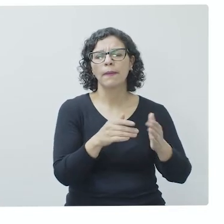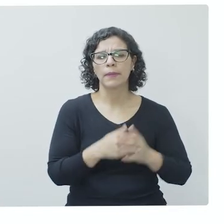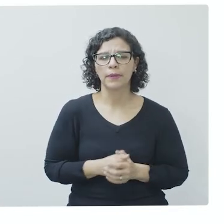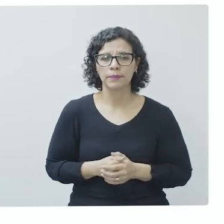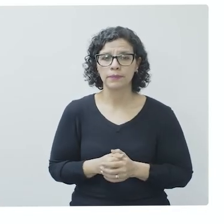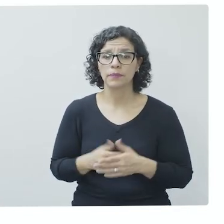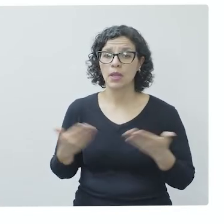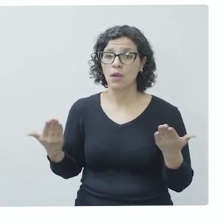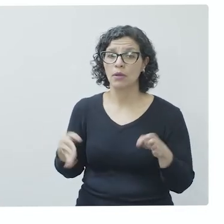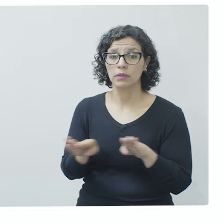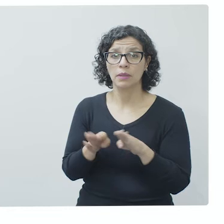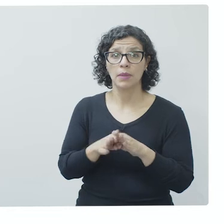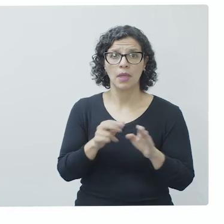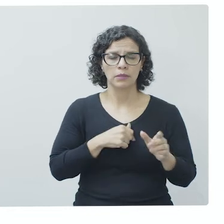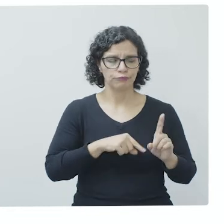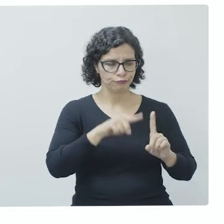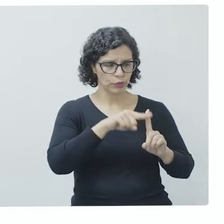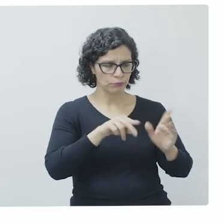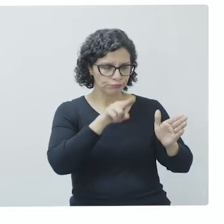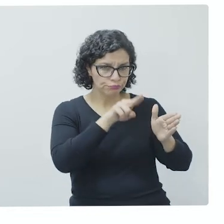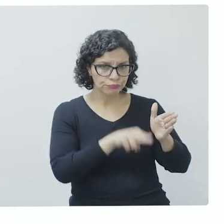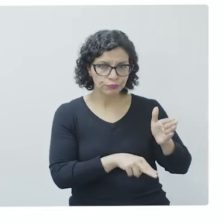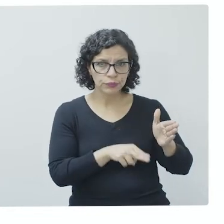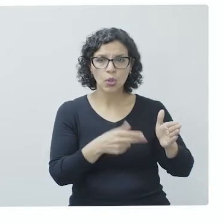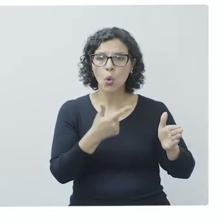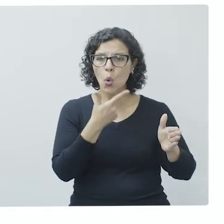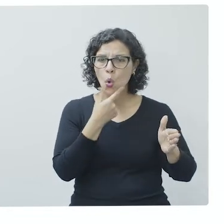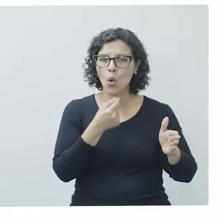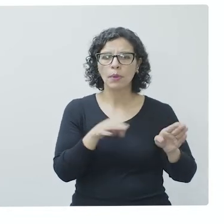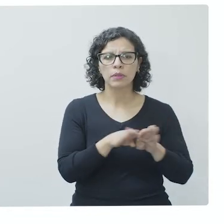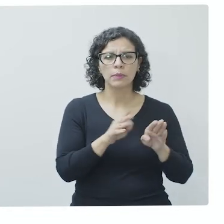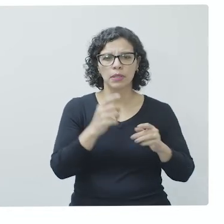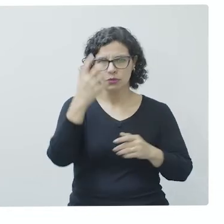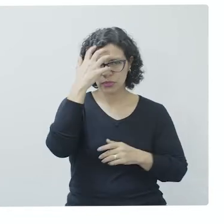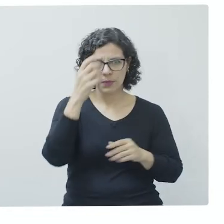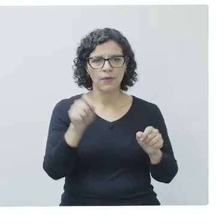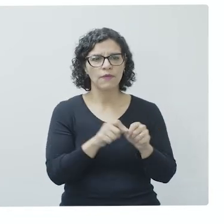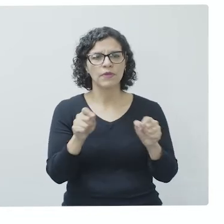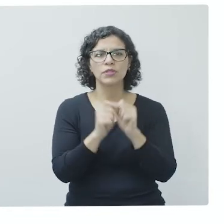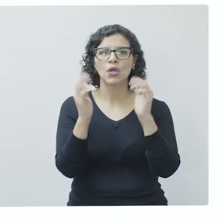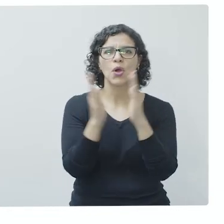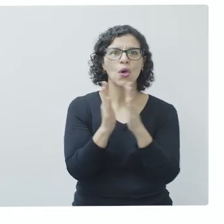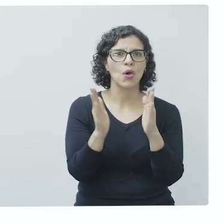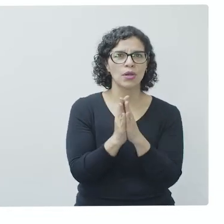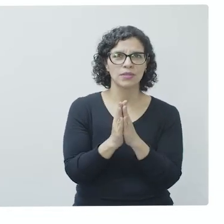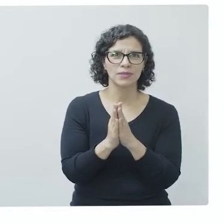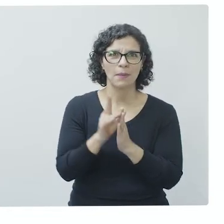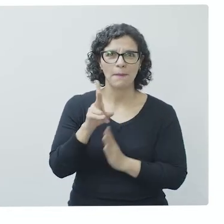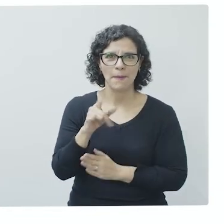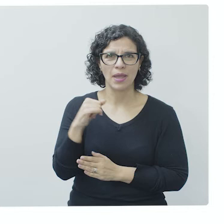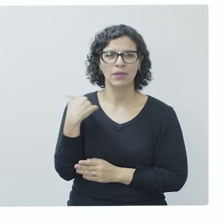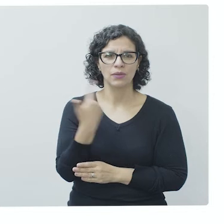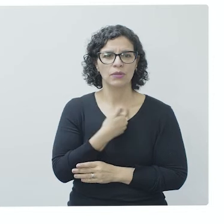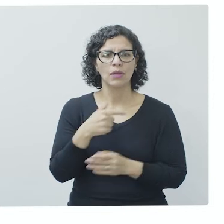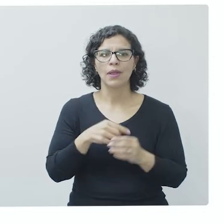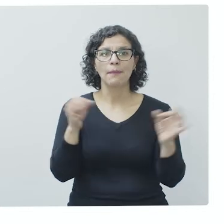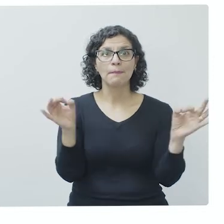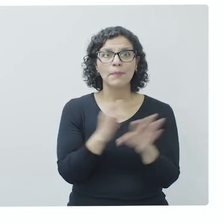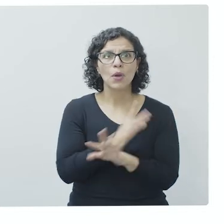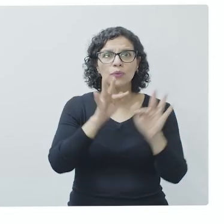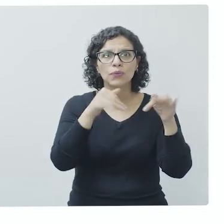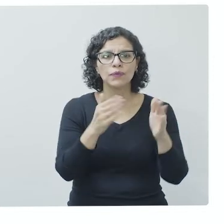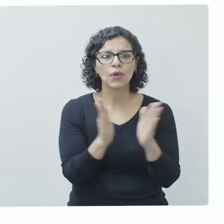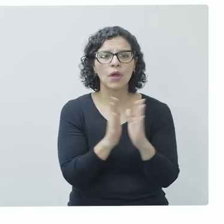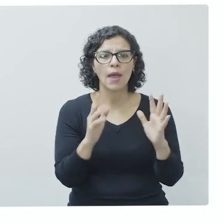caminho. Antes de enterrar o infeliz, o bom homem tirou o chapéu e rezou o Pai Nosso. Mal acabou